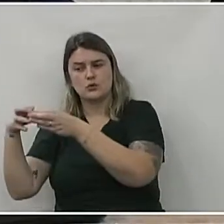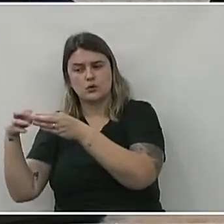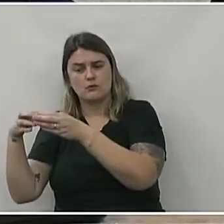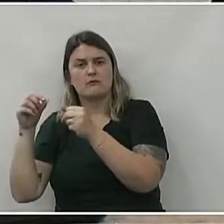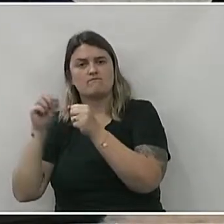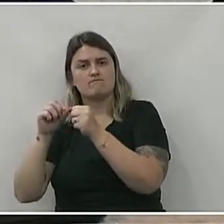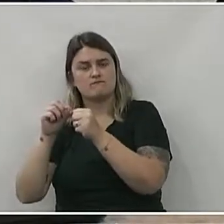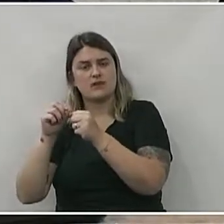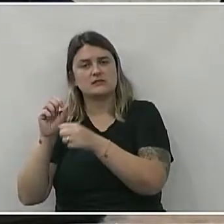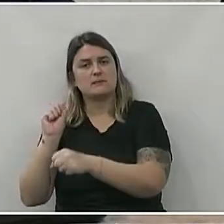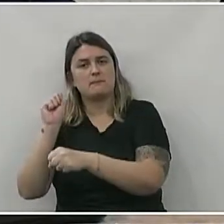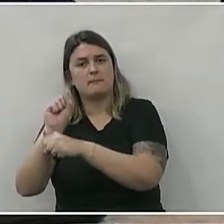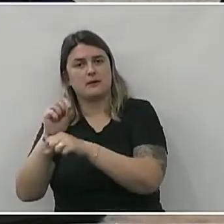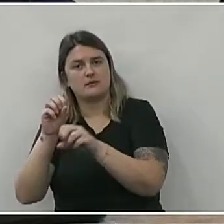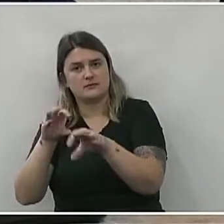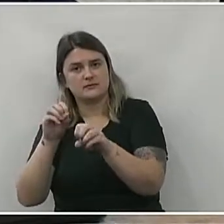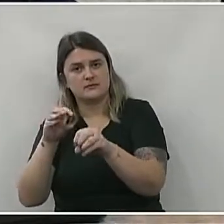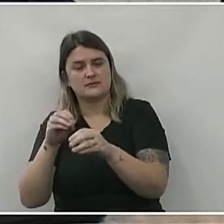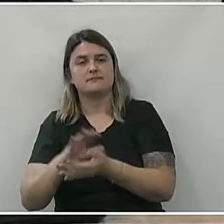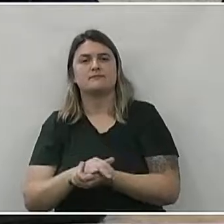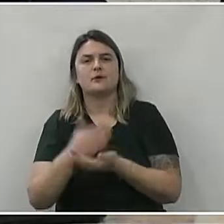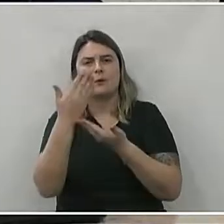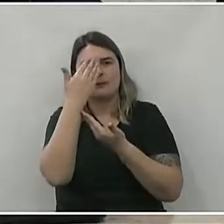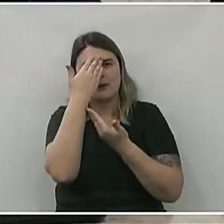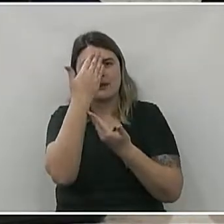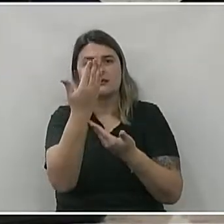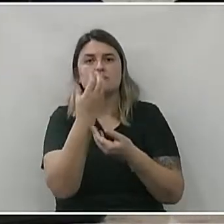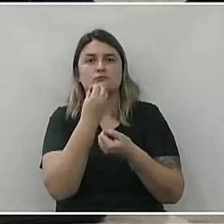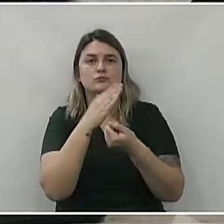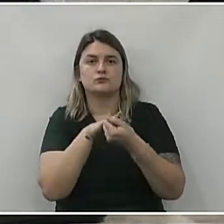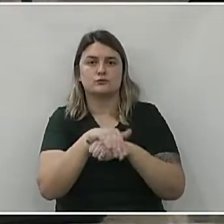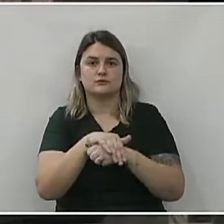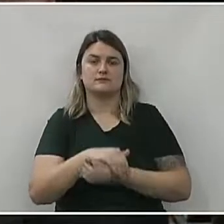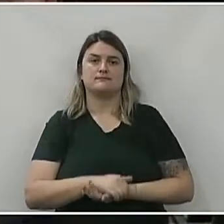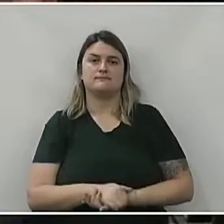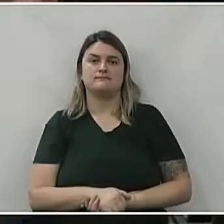fazendo essa blitz educativa. No mais, seria isso. Muito obrigado, boa noite.